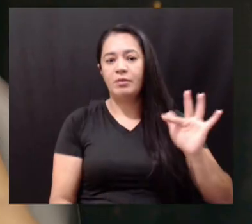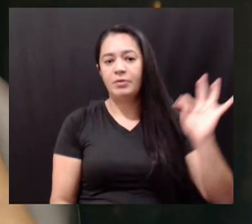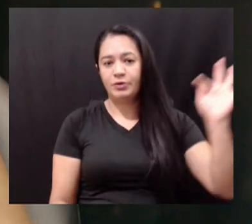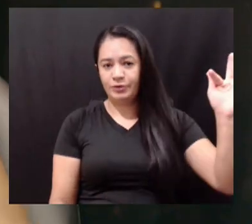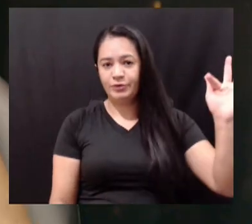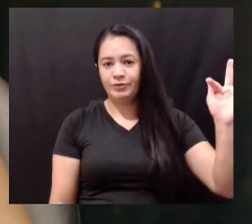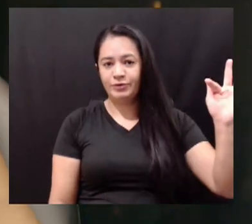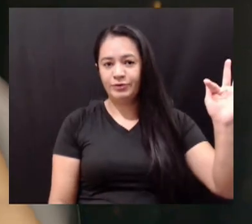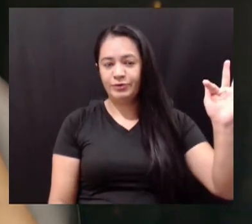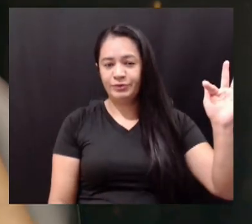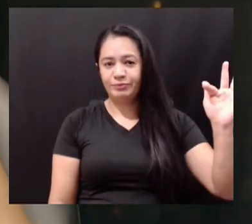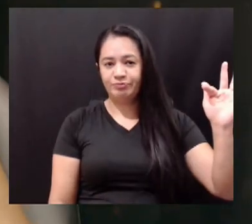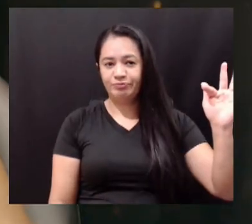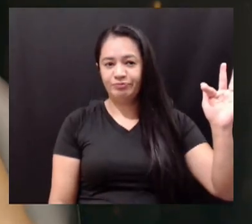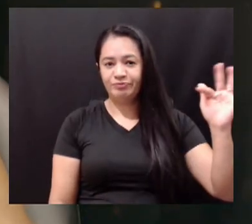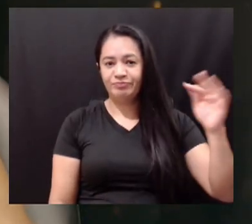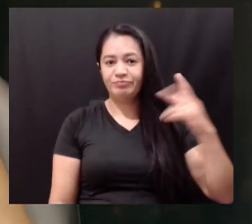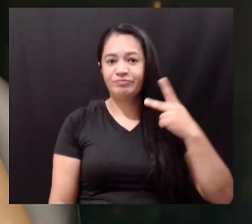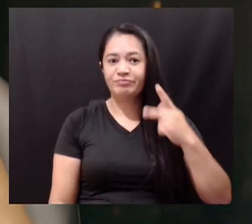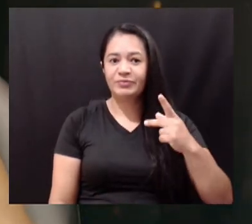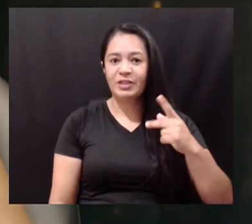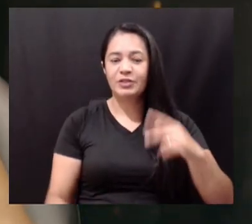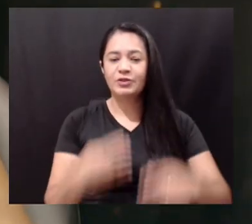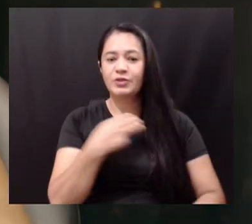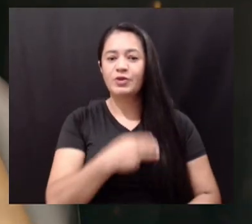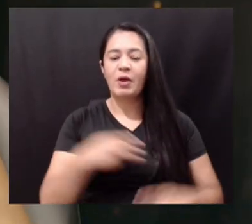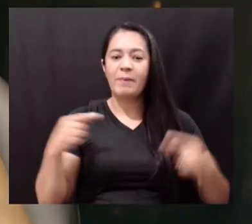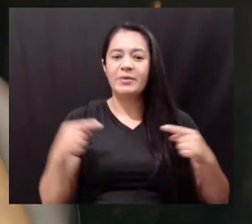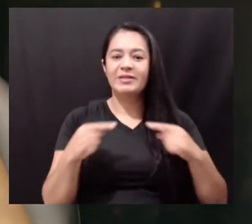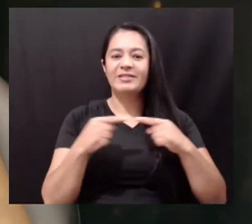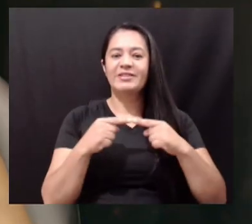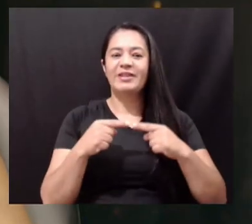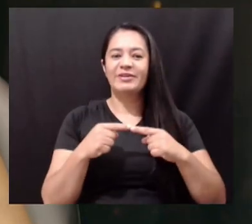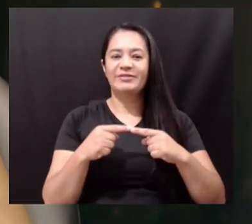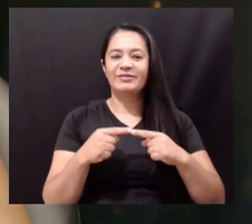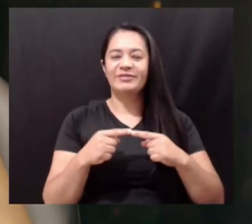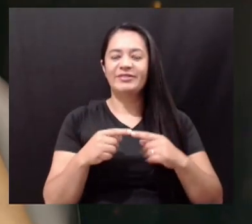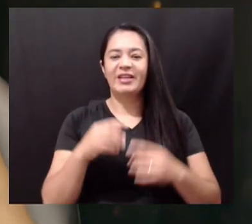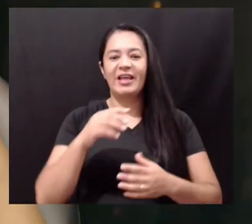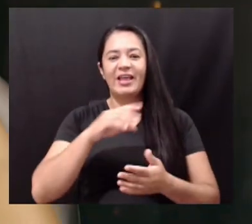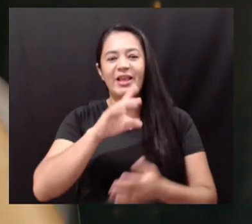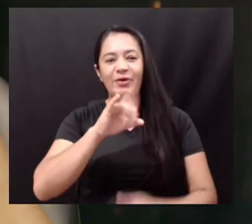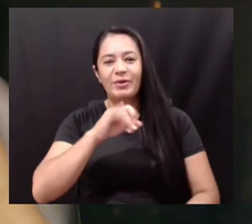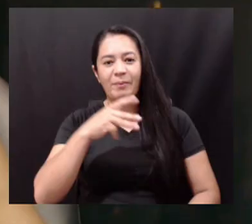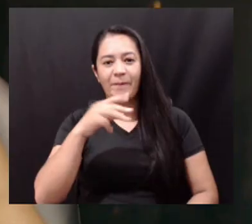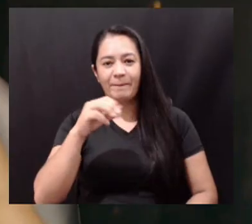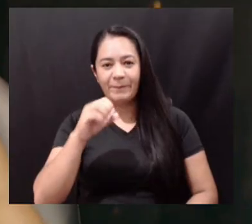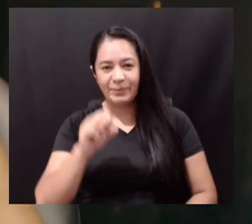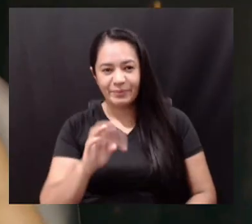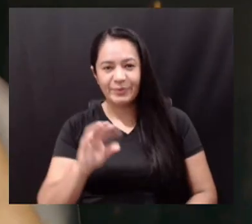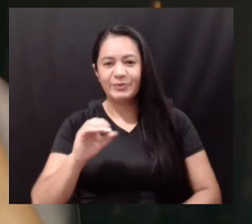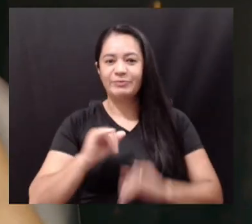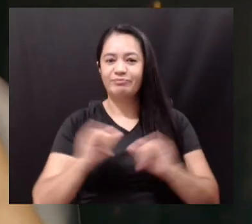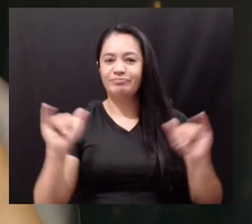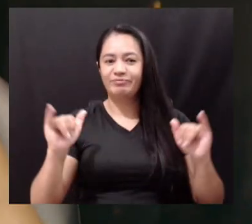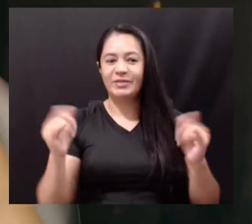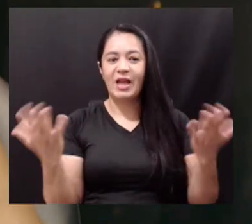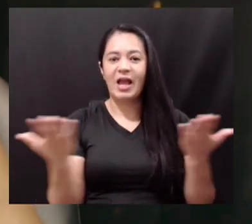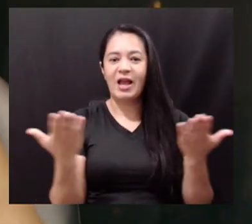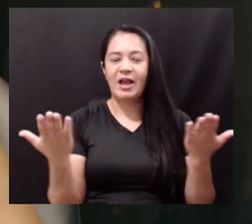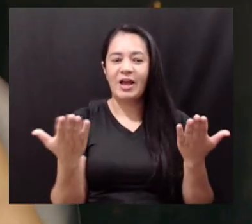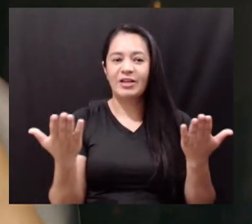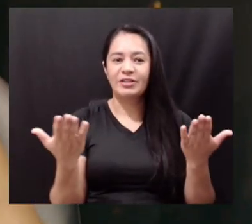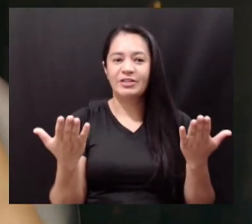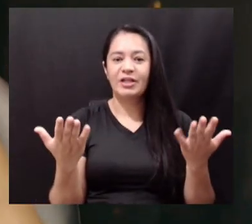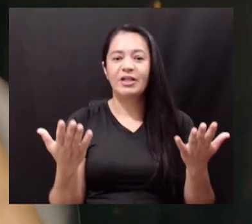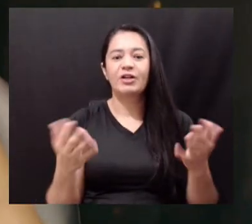a sua missão é declarar o seu imposto de renda. Mais informações para você chegando. Comissão de Mobilidade volta a